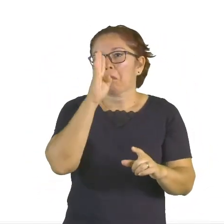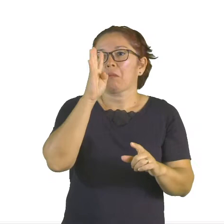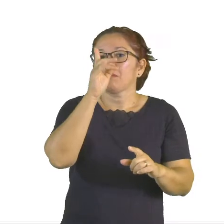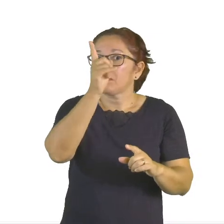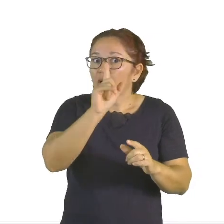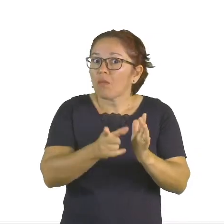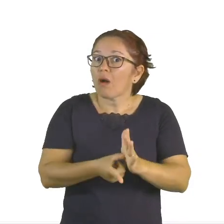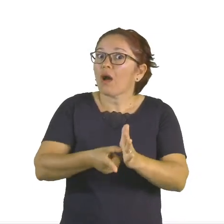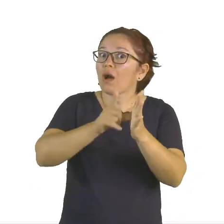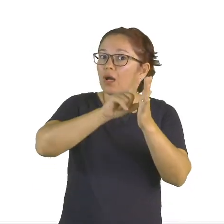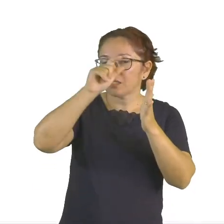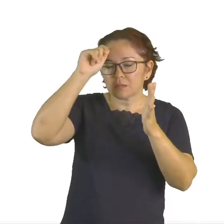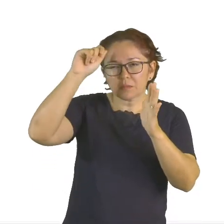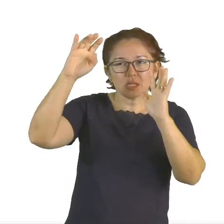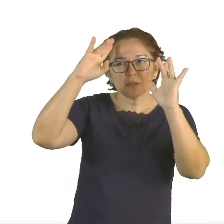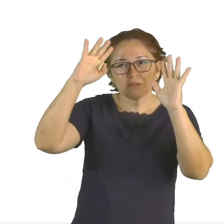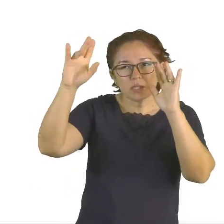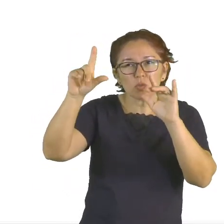vai compor o texto.